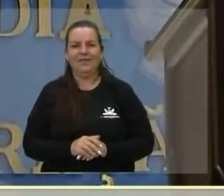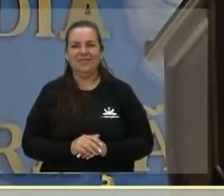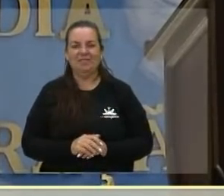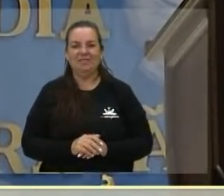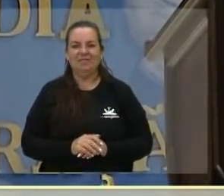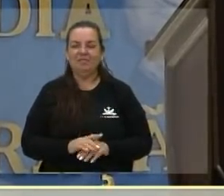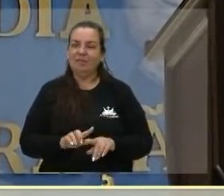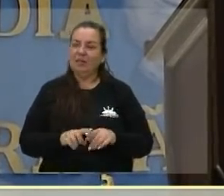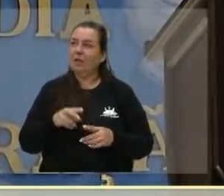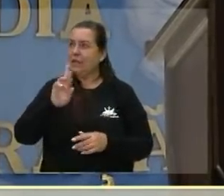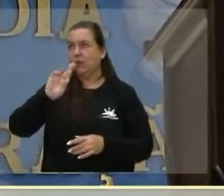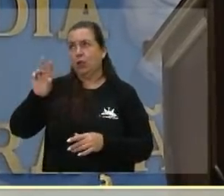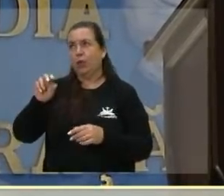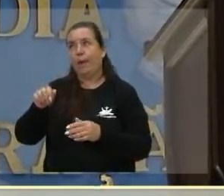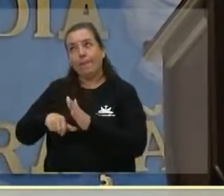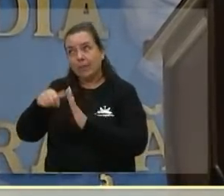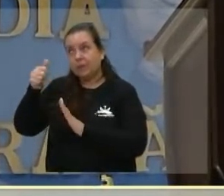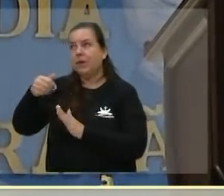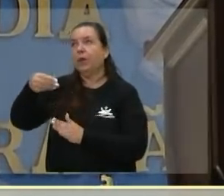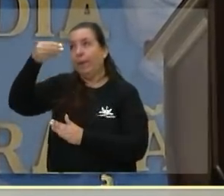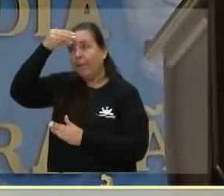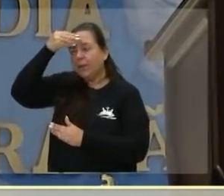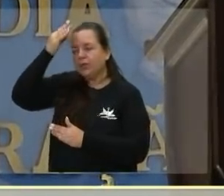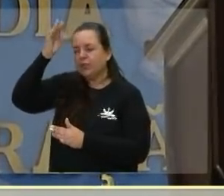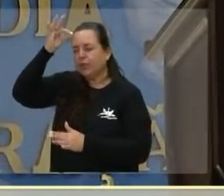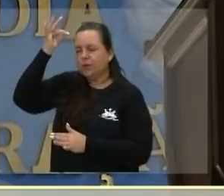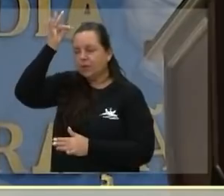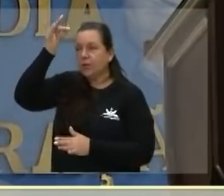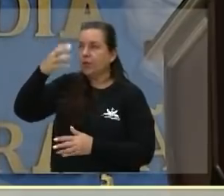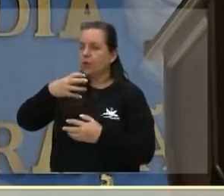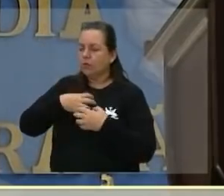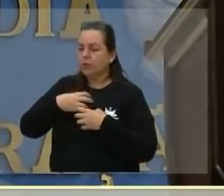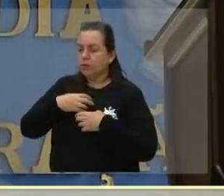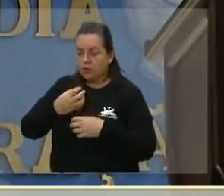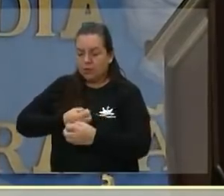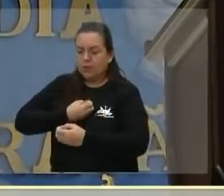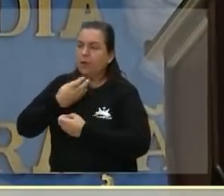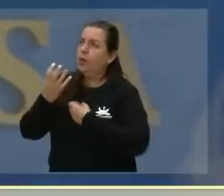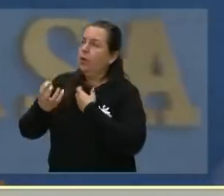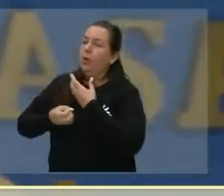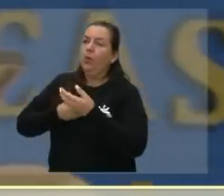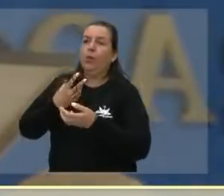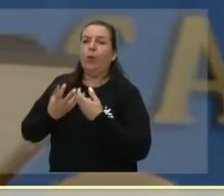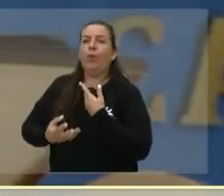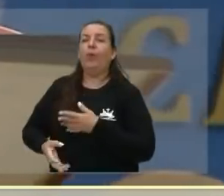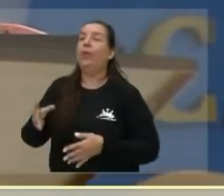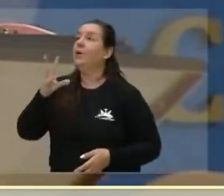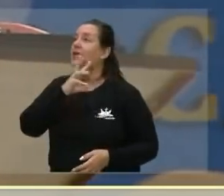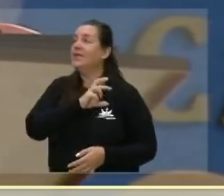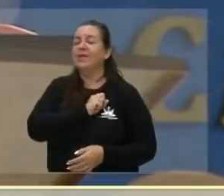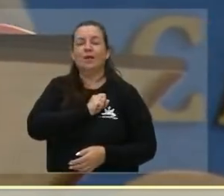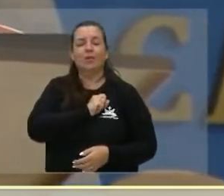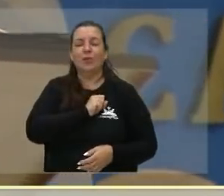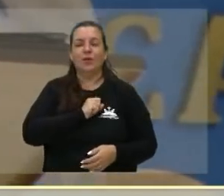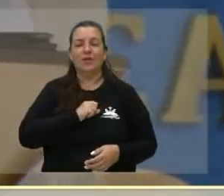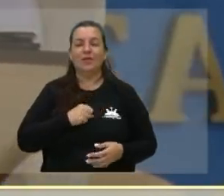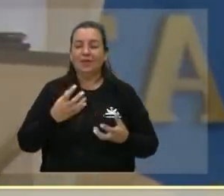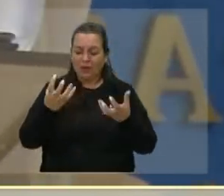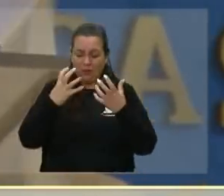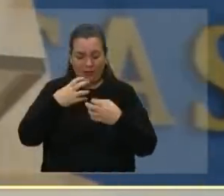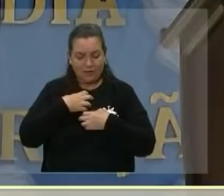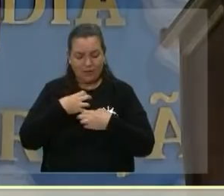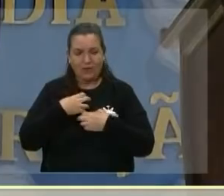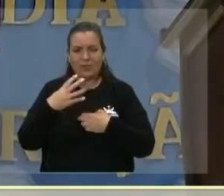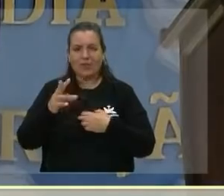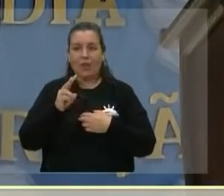mas seguro primeiro houve notícia eu quero sentir se fogo eu quero sentir esse ardor eu quero